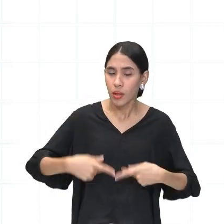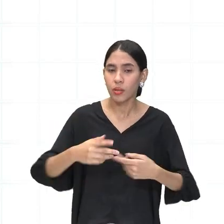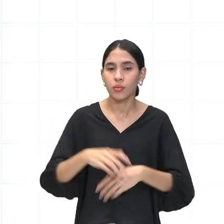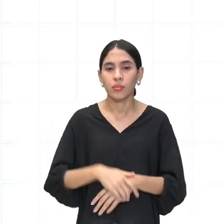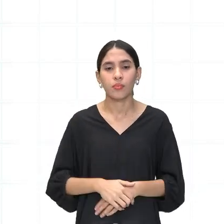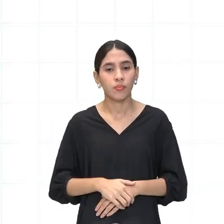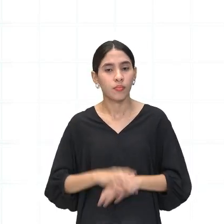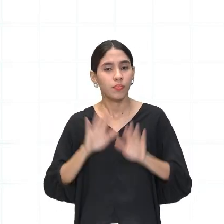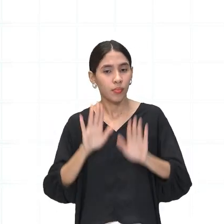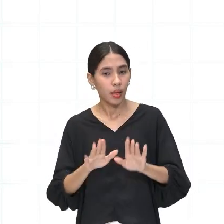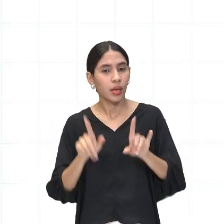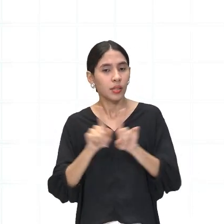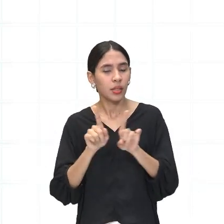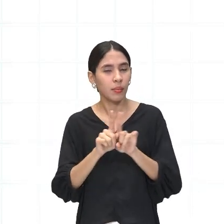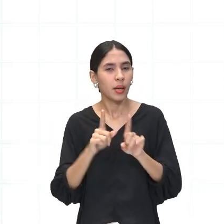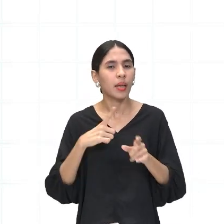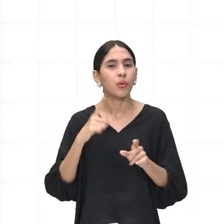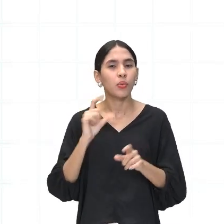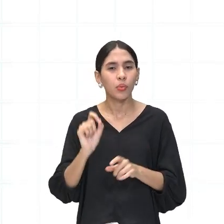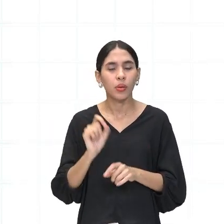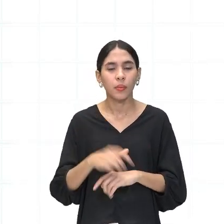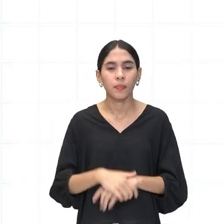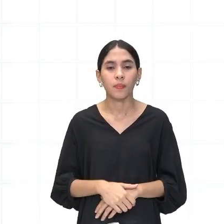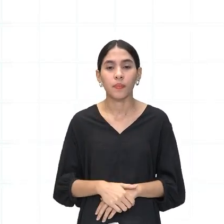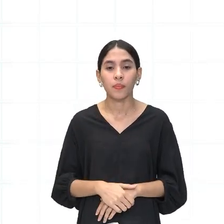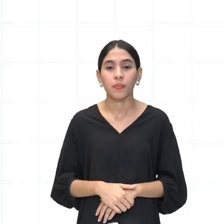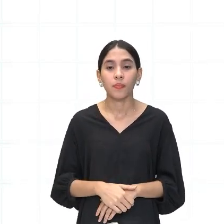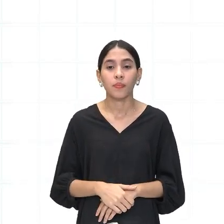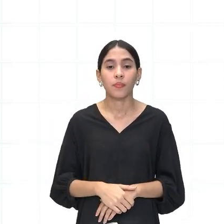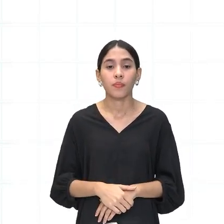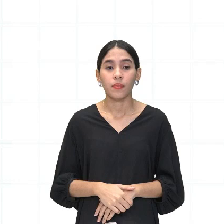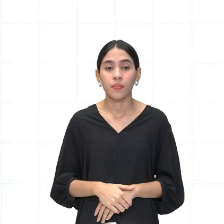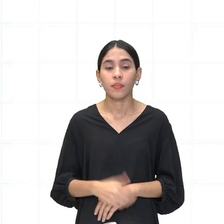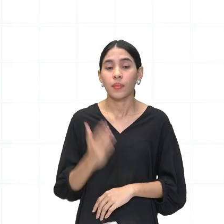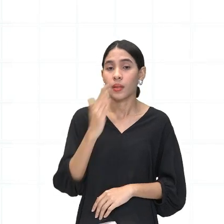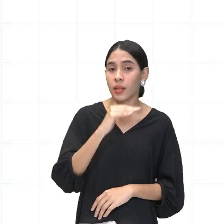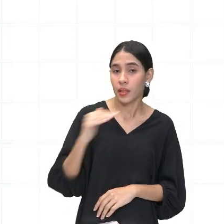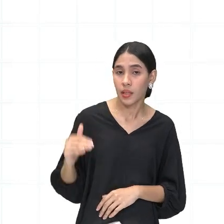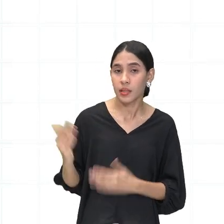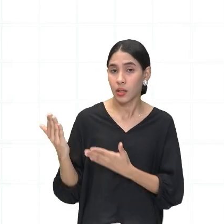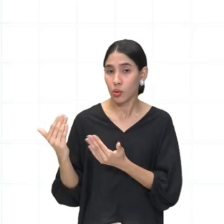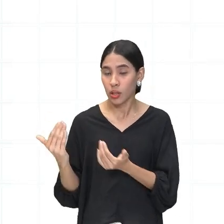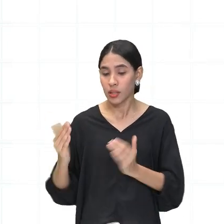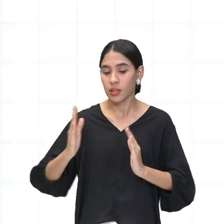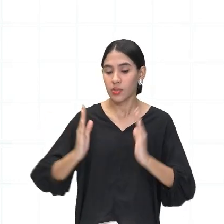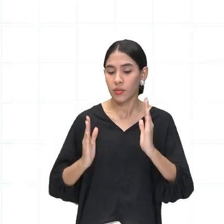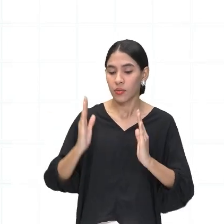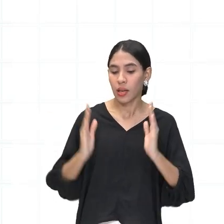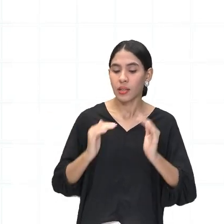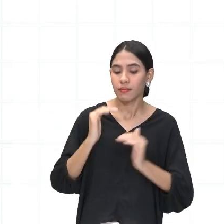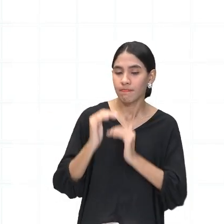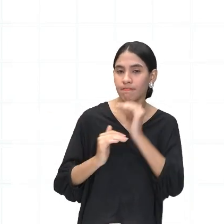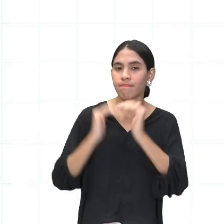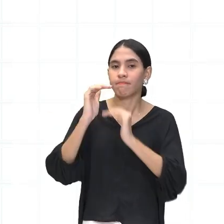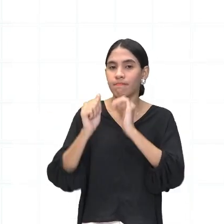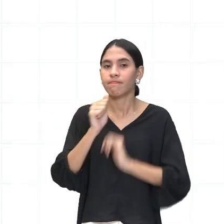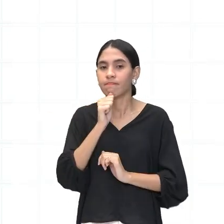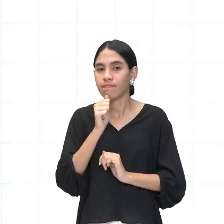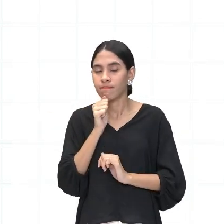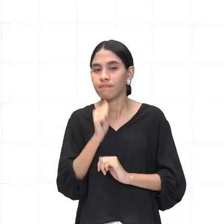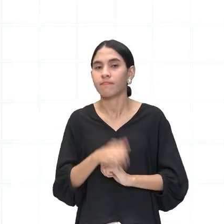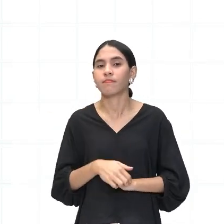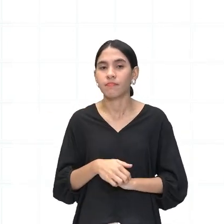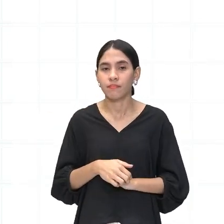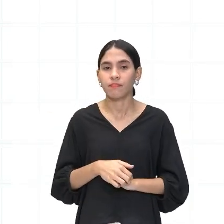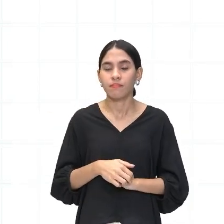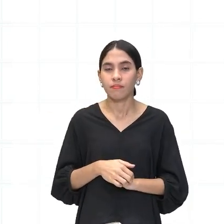disso, tem um reforço, né? Por quê? Porque crianças e adolescentes estão nessa fase de desenvolvimento. E é o que está